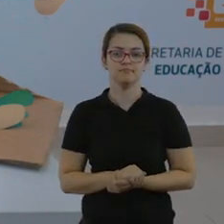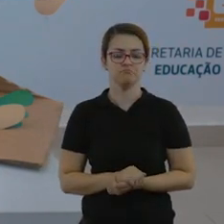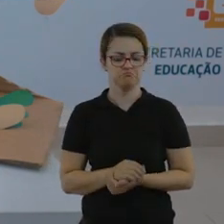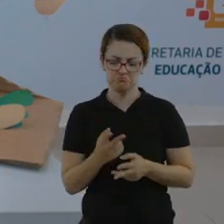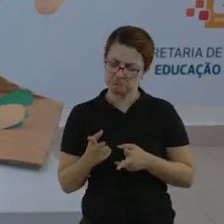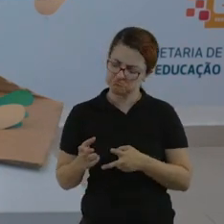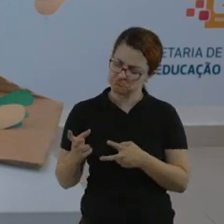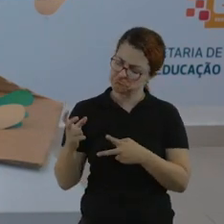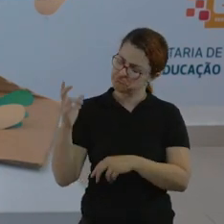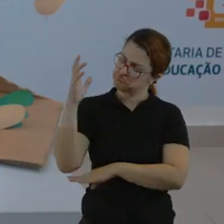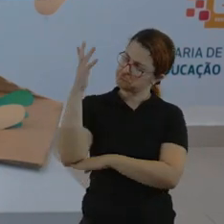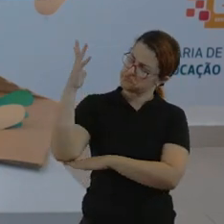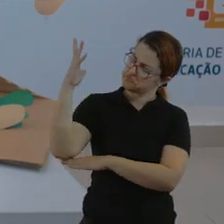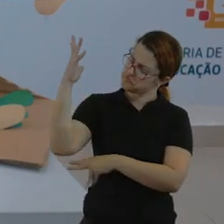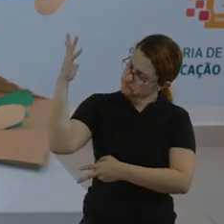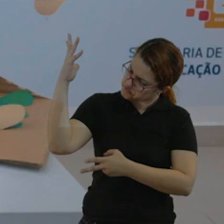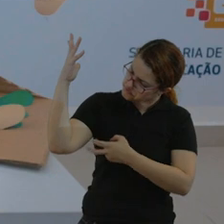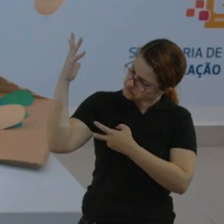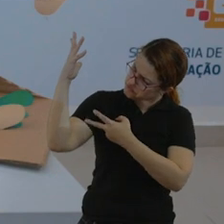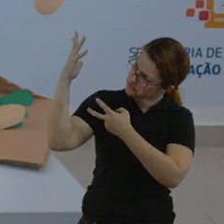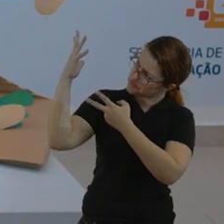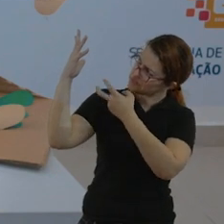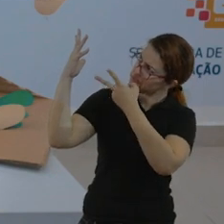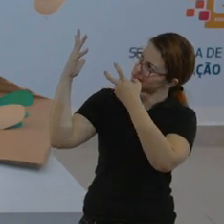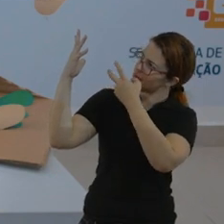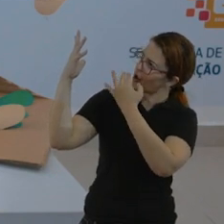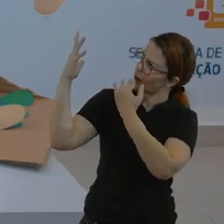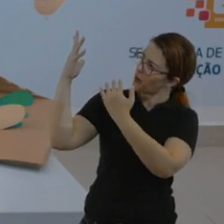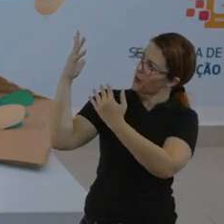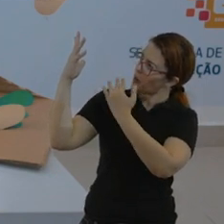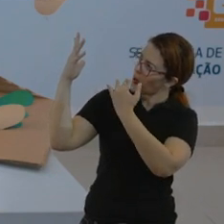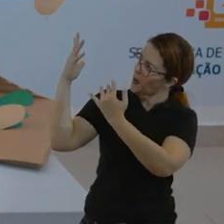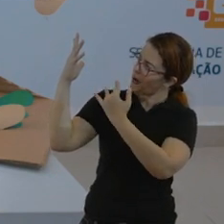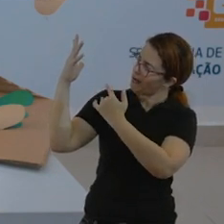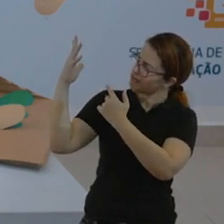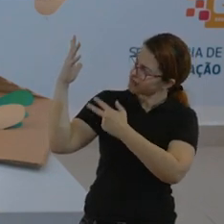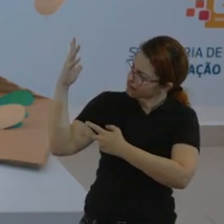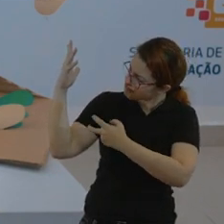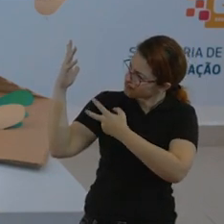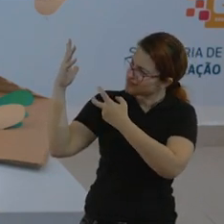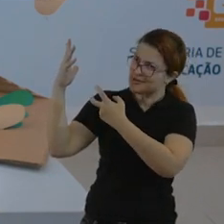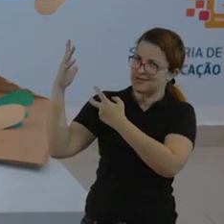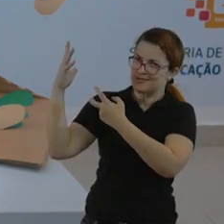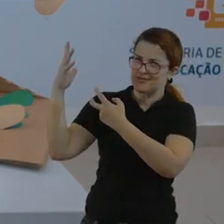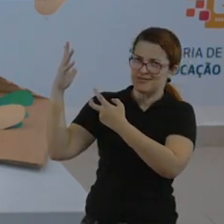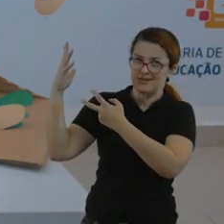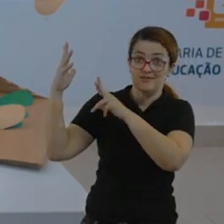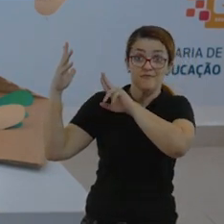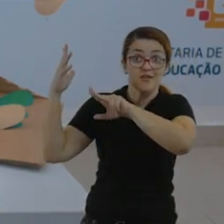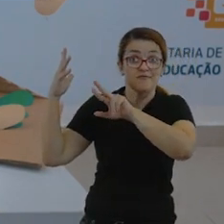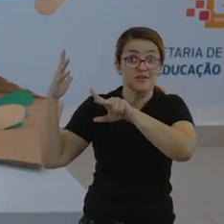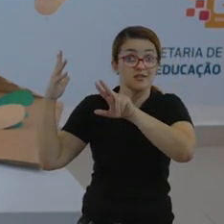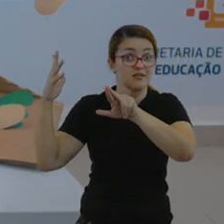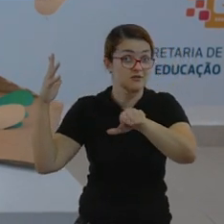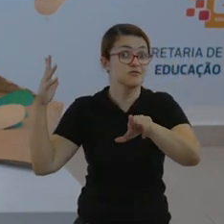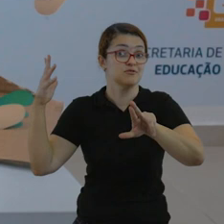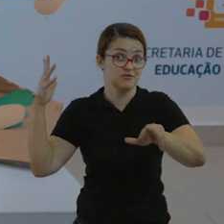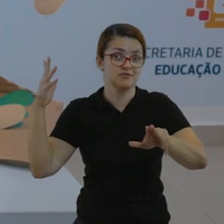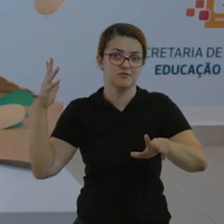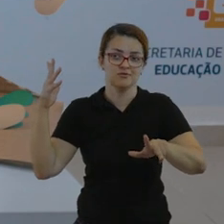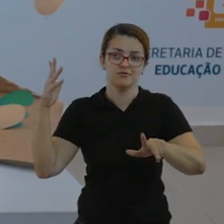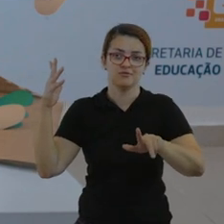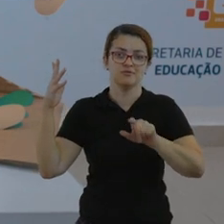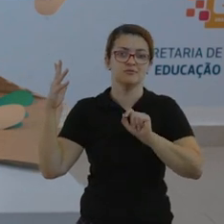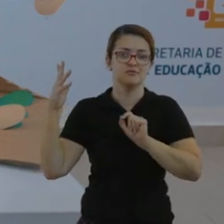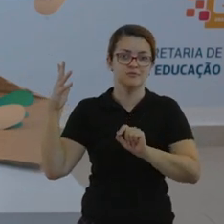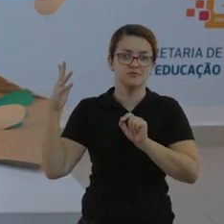veja como elas são interessantes, as cores que elas têm. Elas nunca são iguais, são diferentes. As árvores